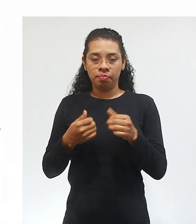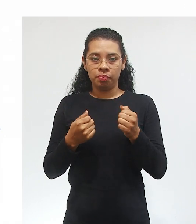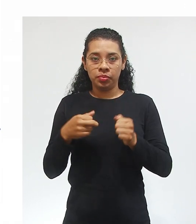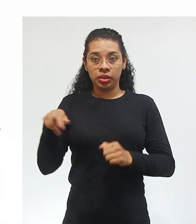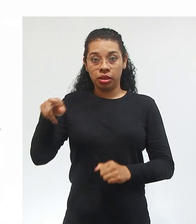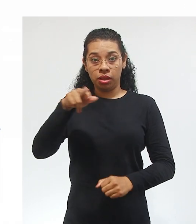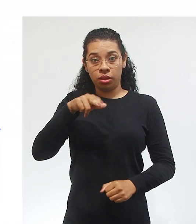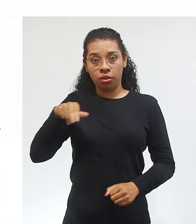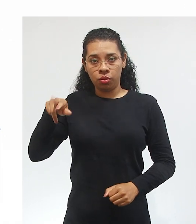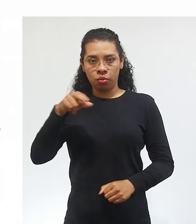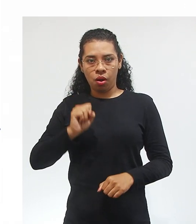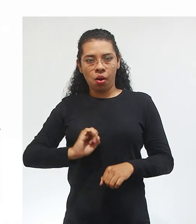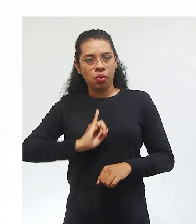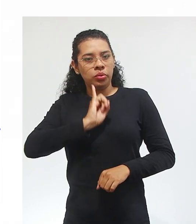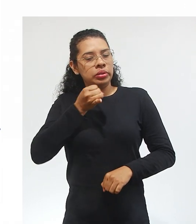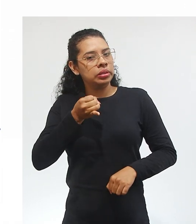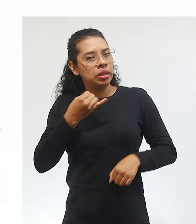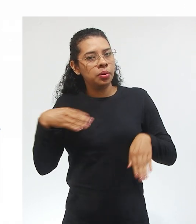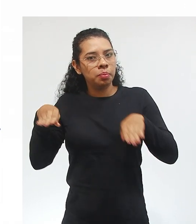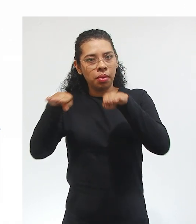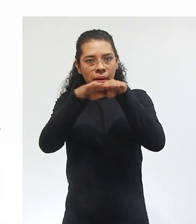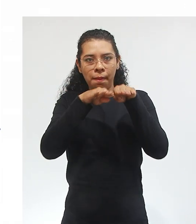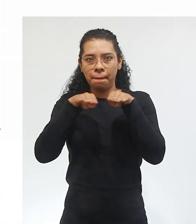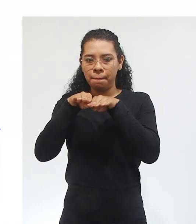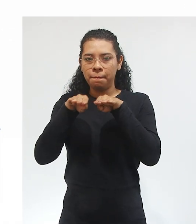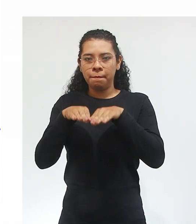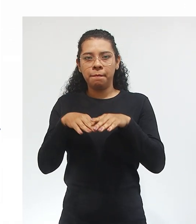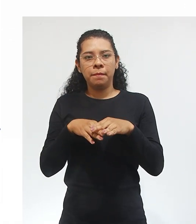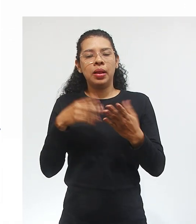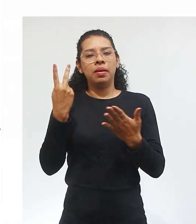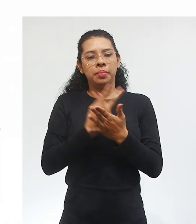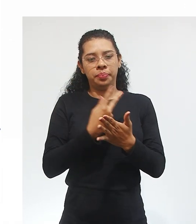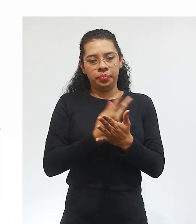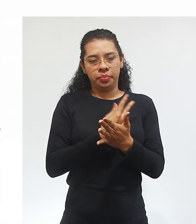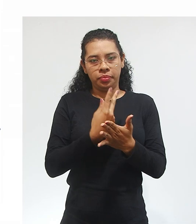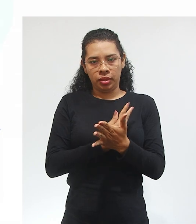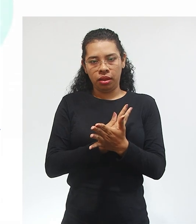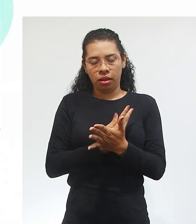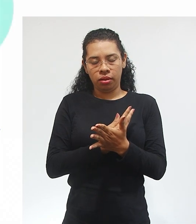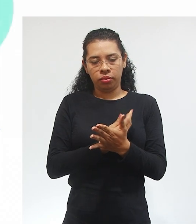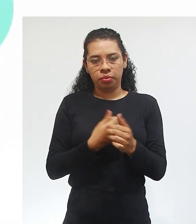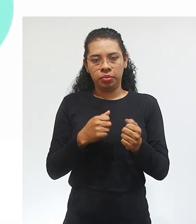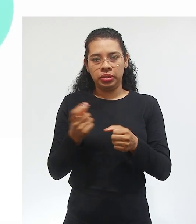igual. Não foi igual, volte lá para rever seus lançamentos.